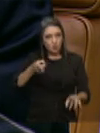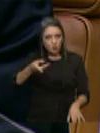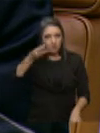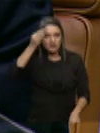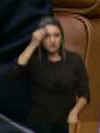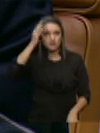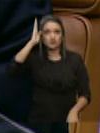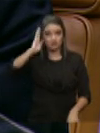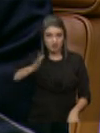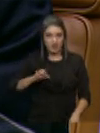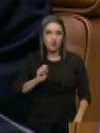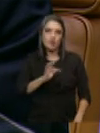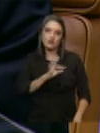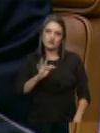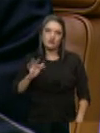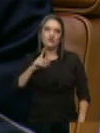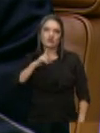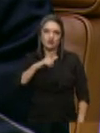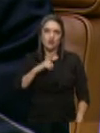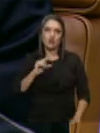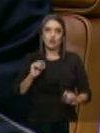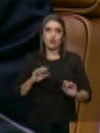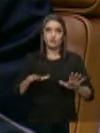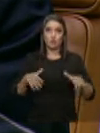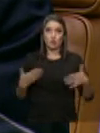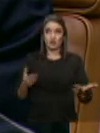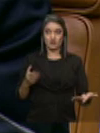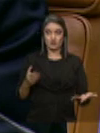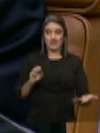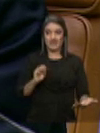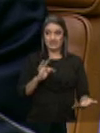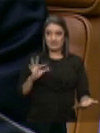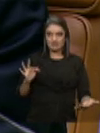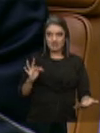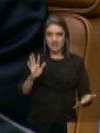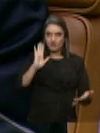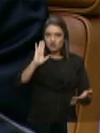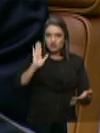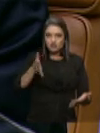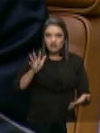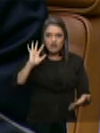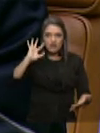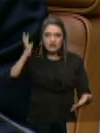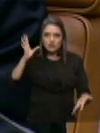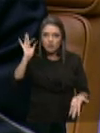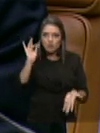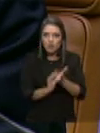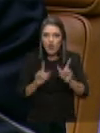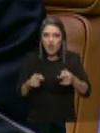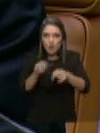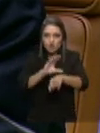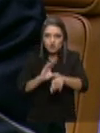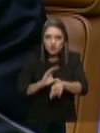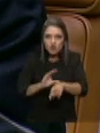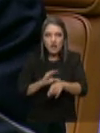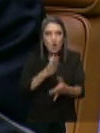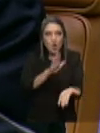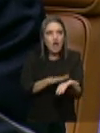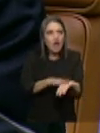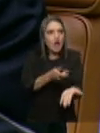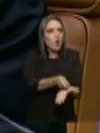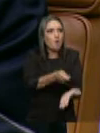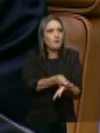no tribunal, de que, a partir do momento em que o Supremo declara constitucional uma cobrança, ela deve ser feita em relação a todas